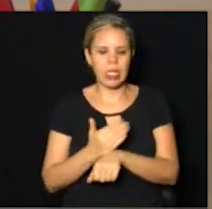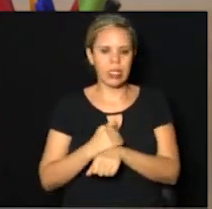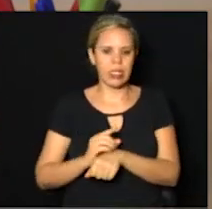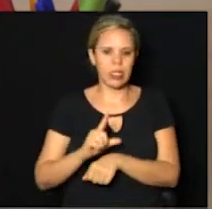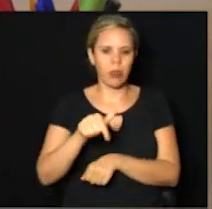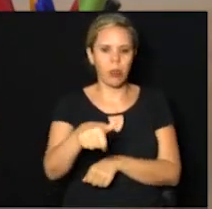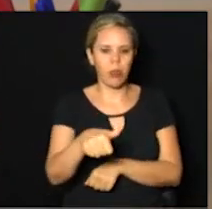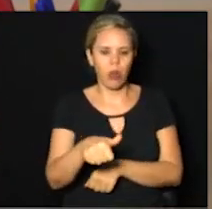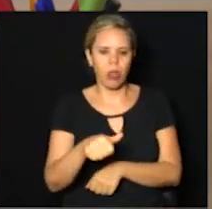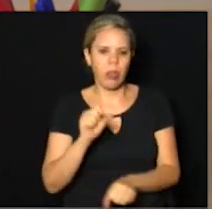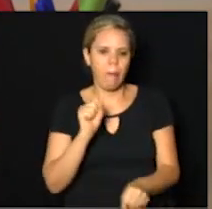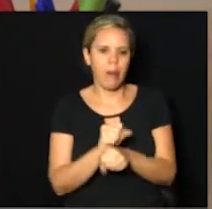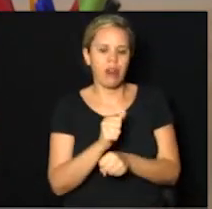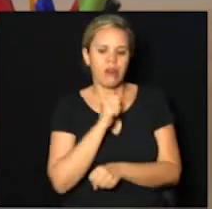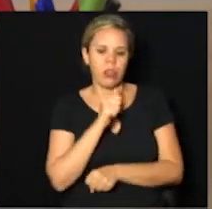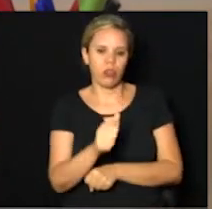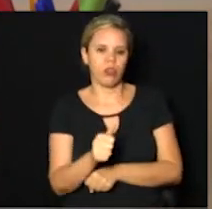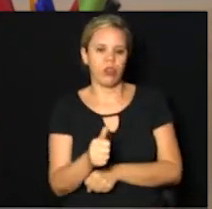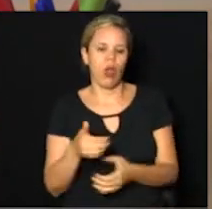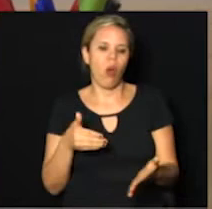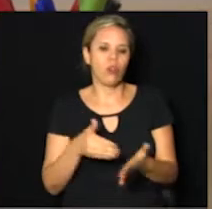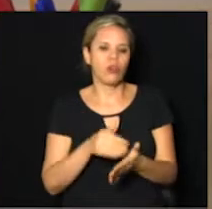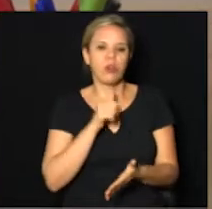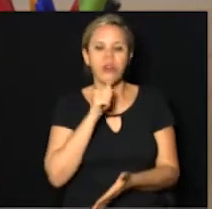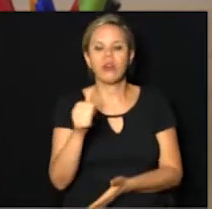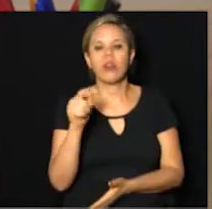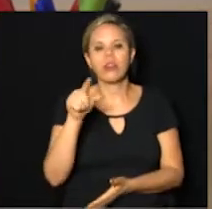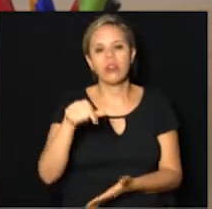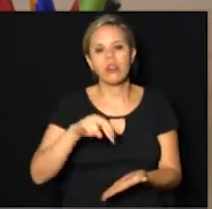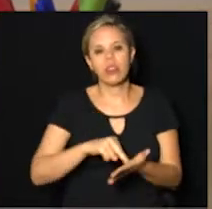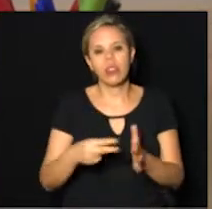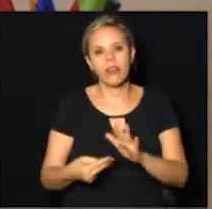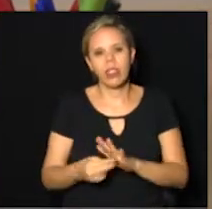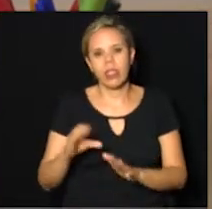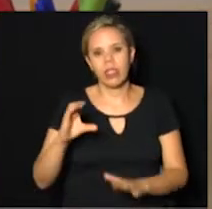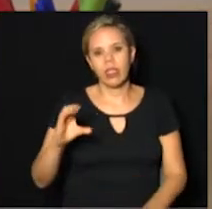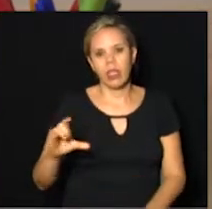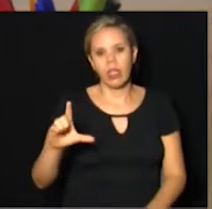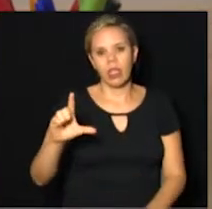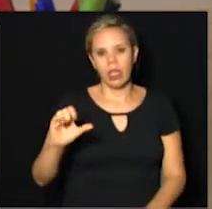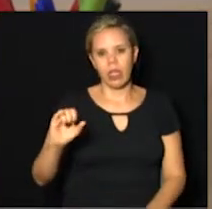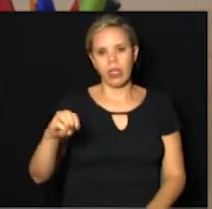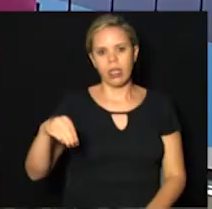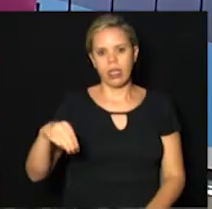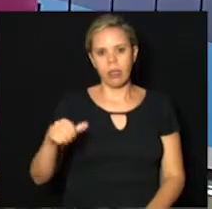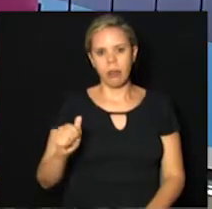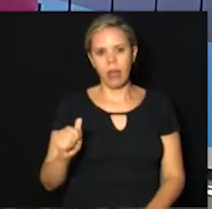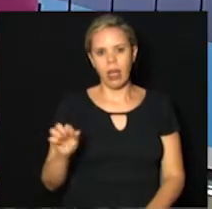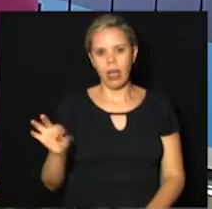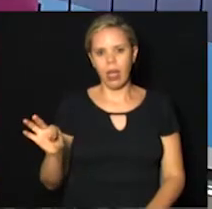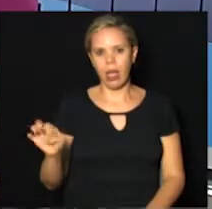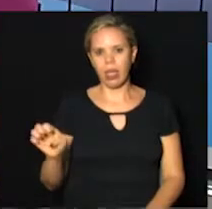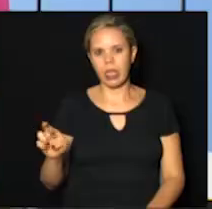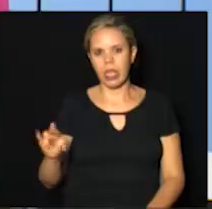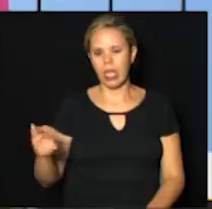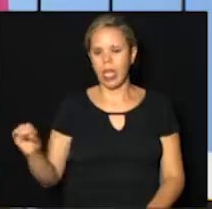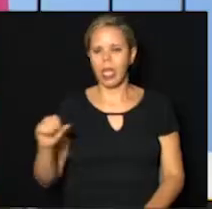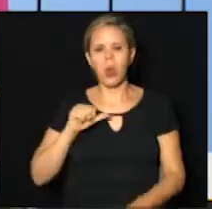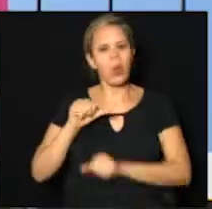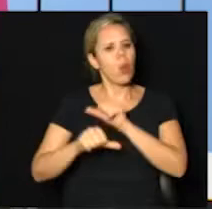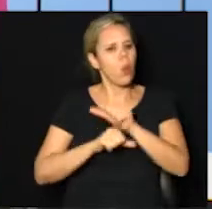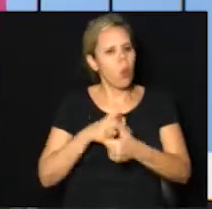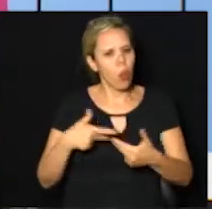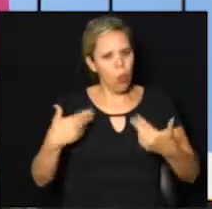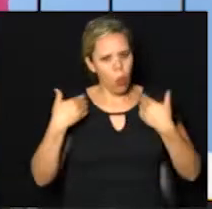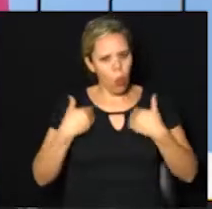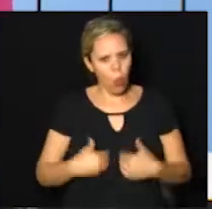depois da menopausa, que é a última menstruação, chama-se climatério. E ele tem também alguma transformação no corpo? Ele causa